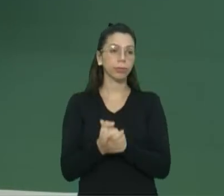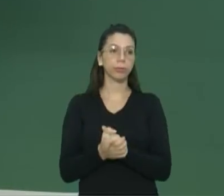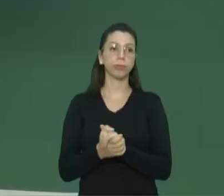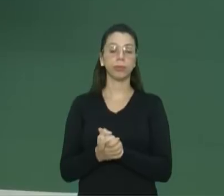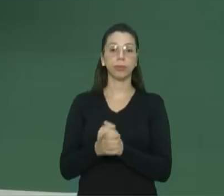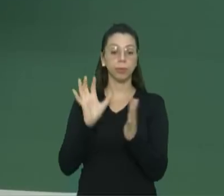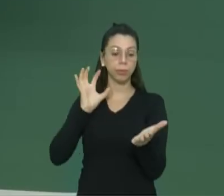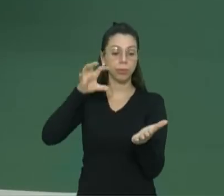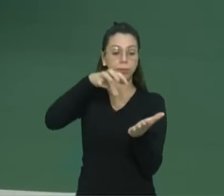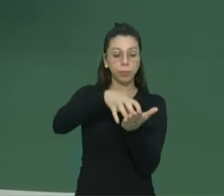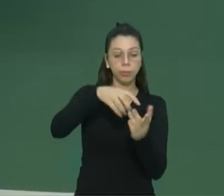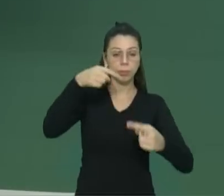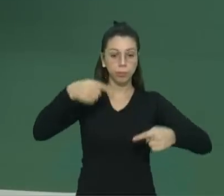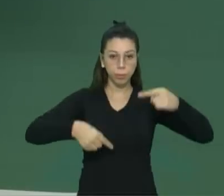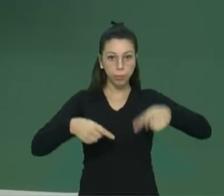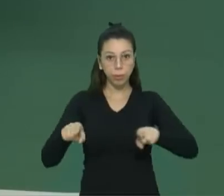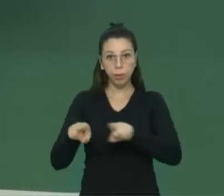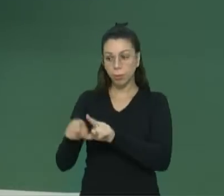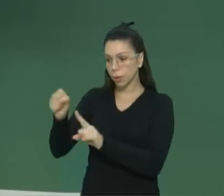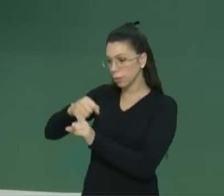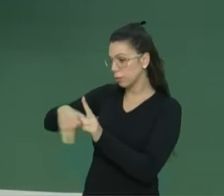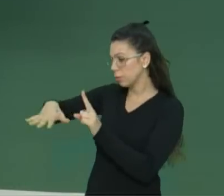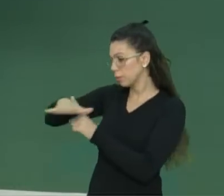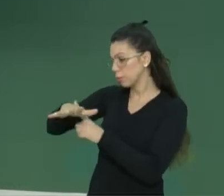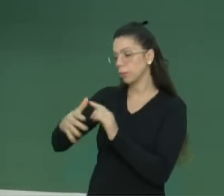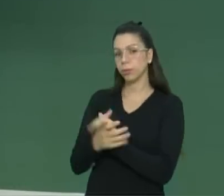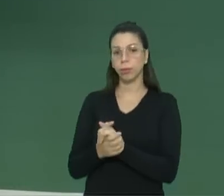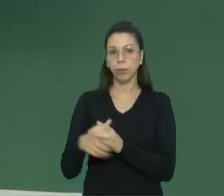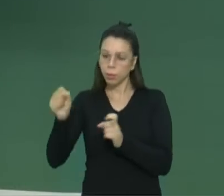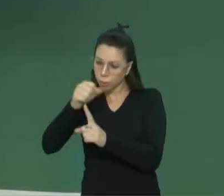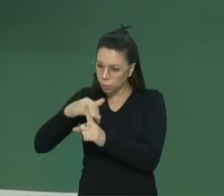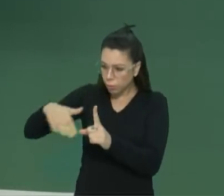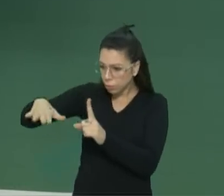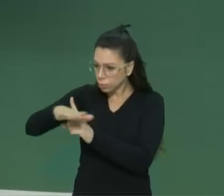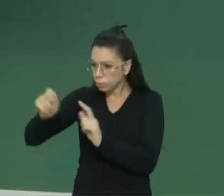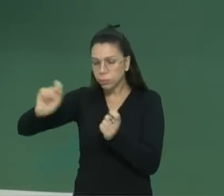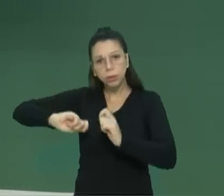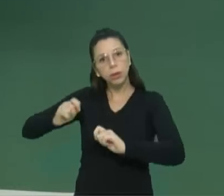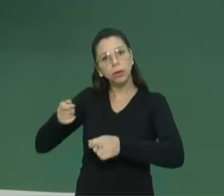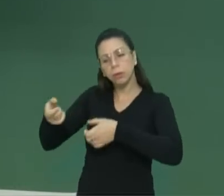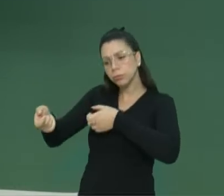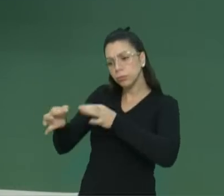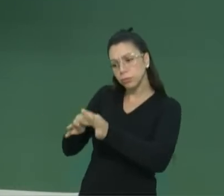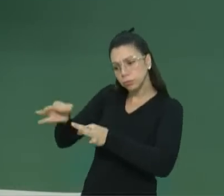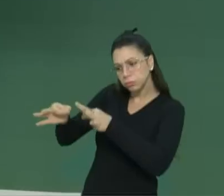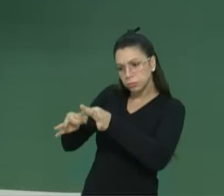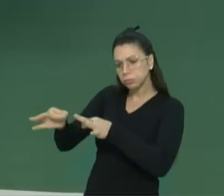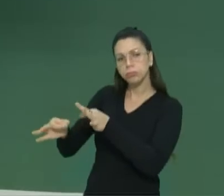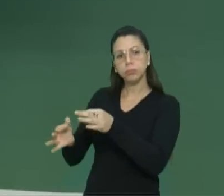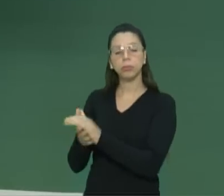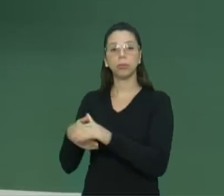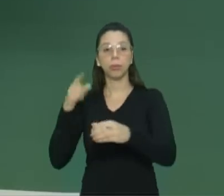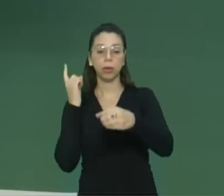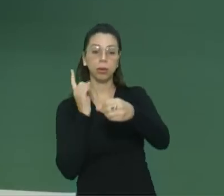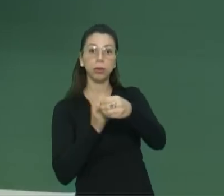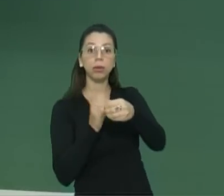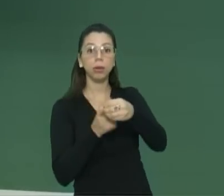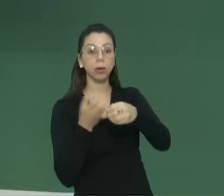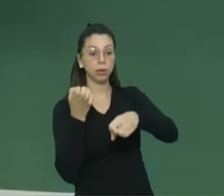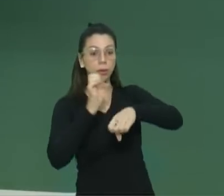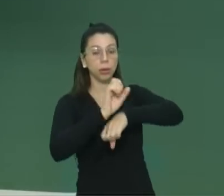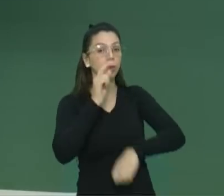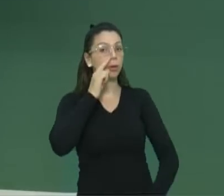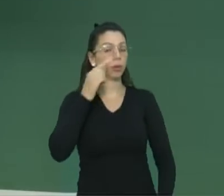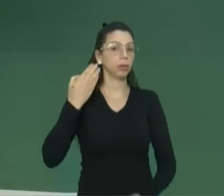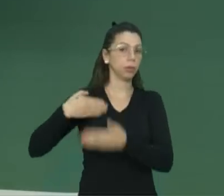Instituições políticas e sociedade. Ou seja, a sociedade ela precisa ser organizada de algum jeito. Seja aquela cidade-estado grega antiga